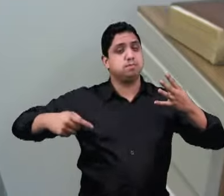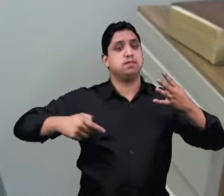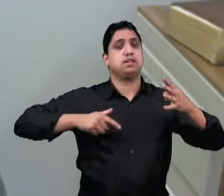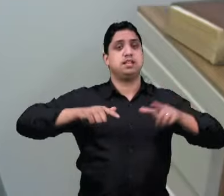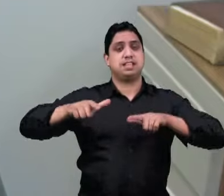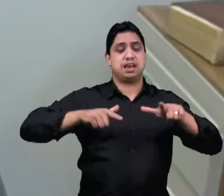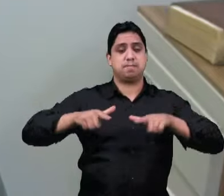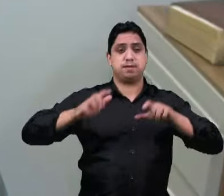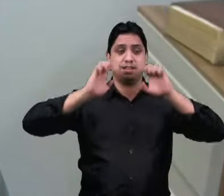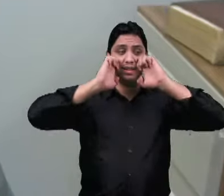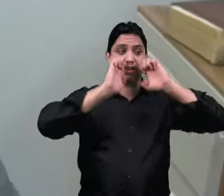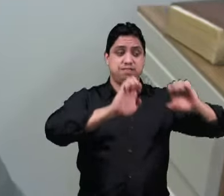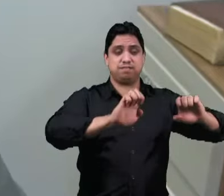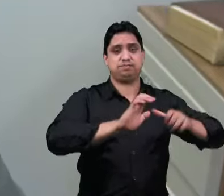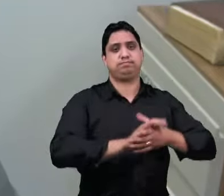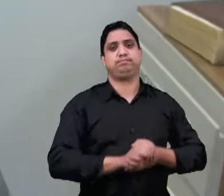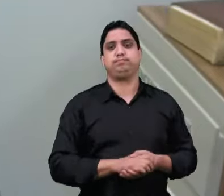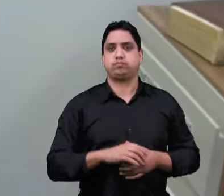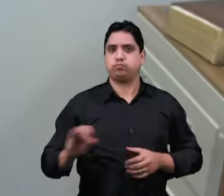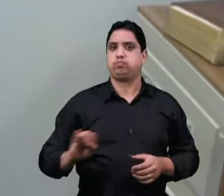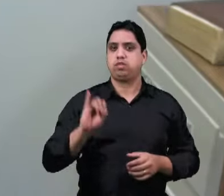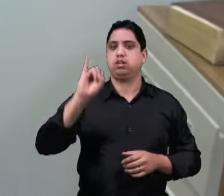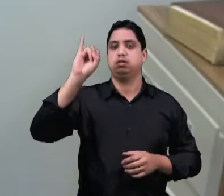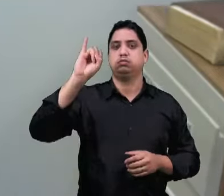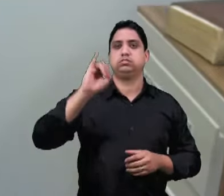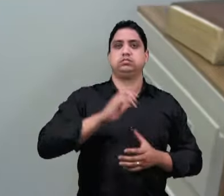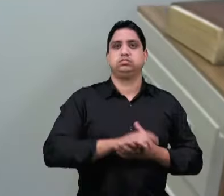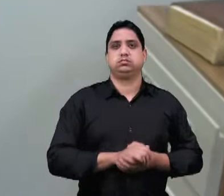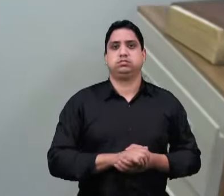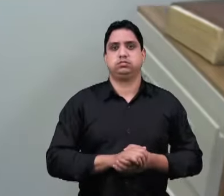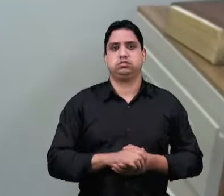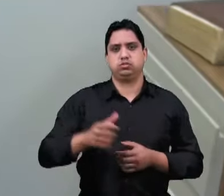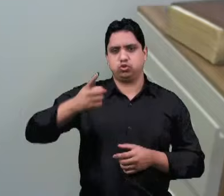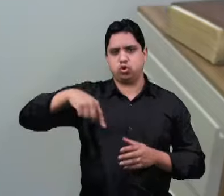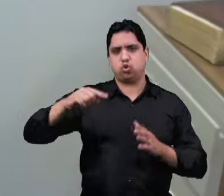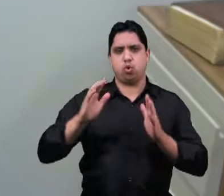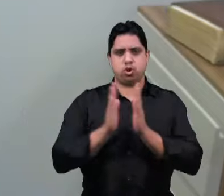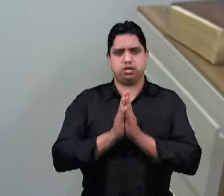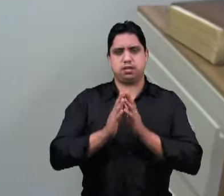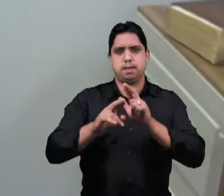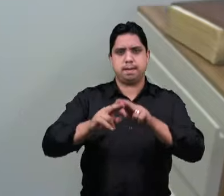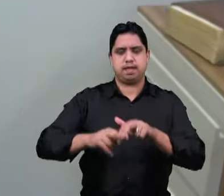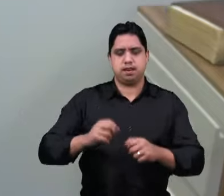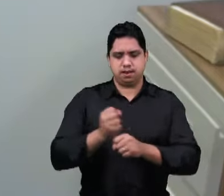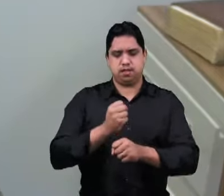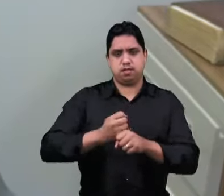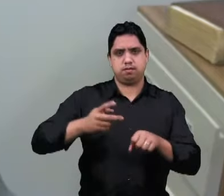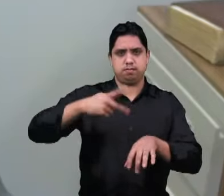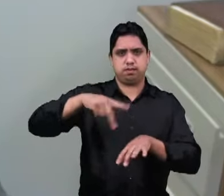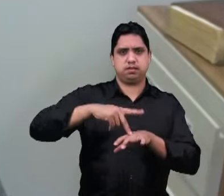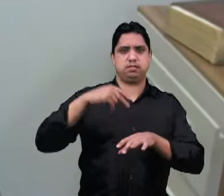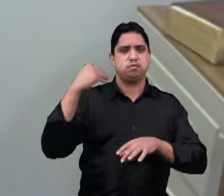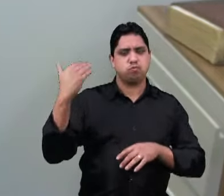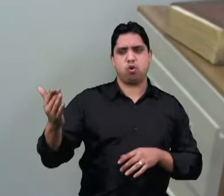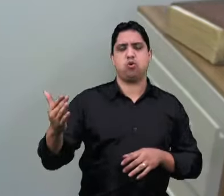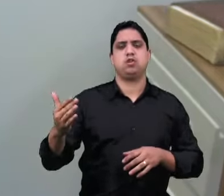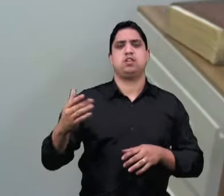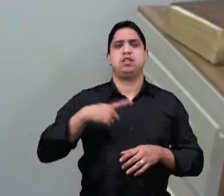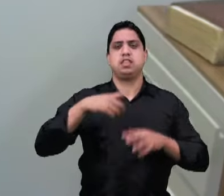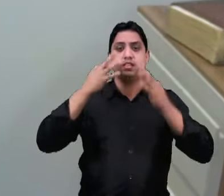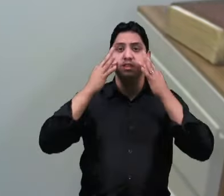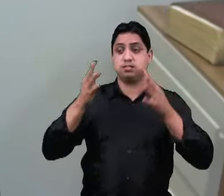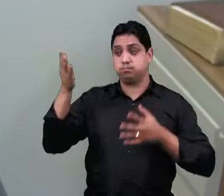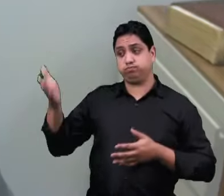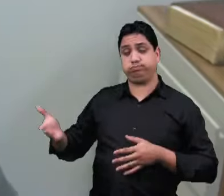de evangelização. É muito importante que os irmãos estejam em oração pela obra no exterior. E temos aqui esse testemunho do pastor